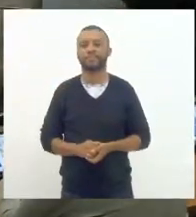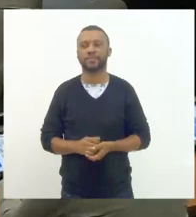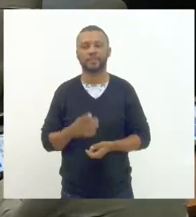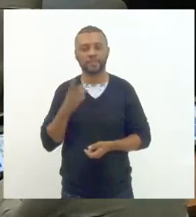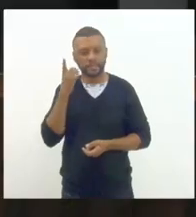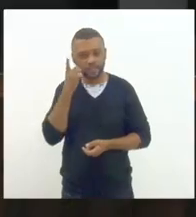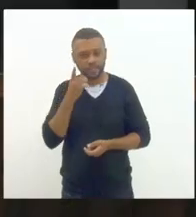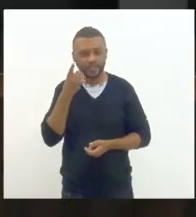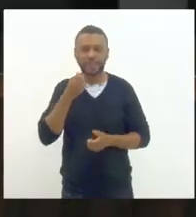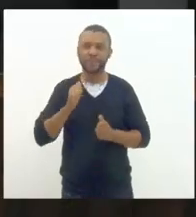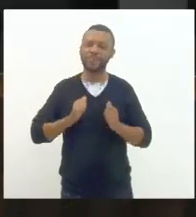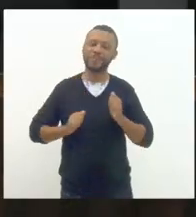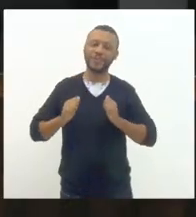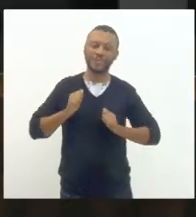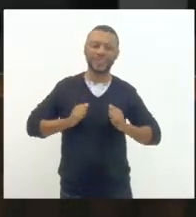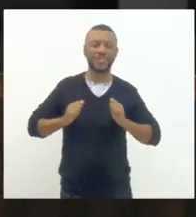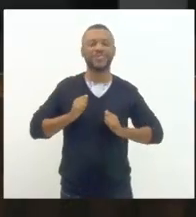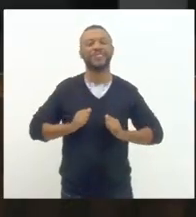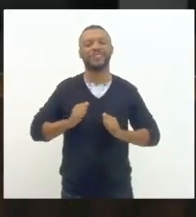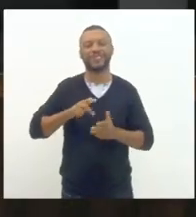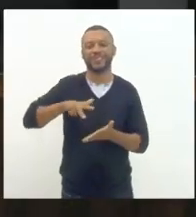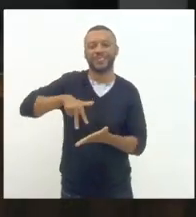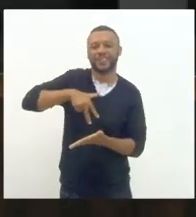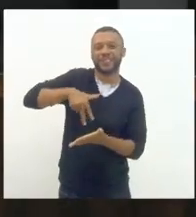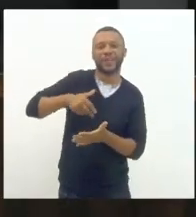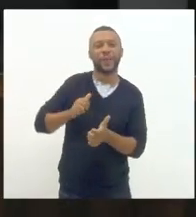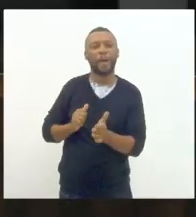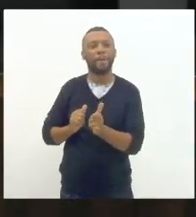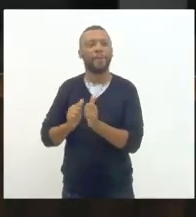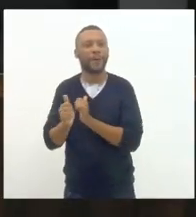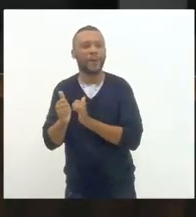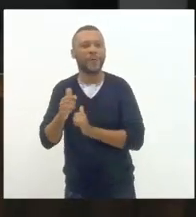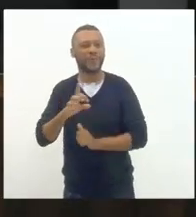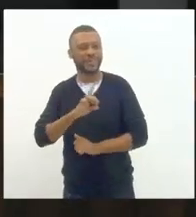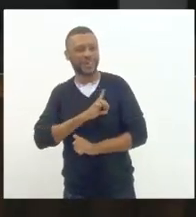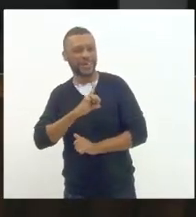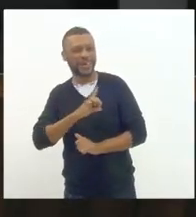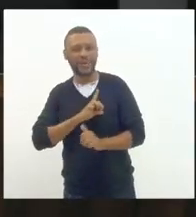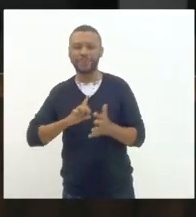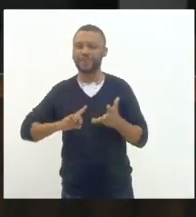Deputado, ator, bailarino, jogador de futebol, delegado